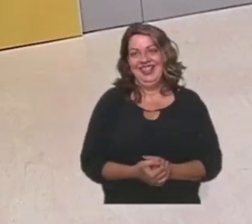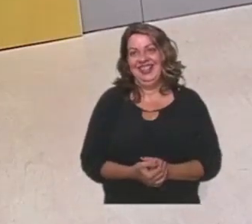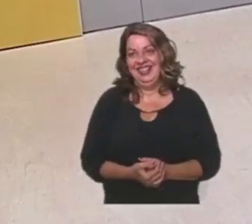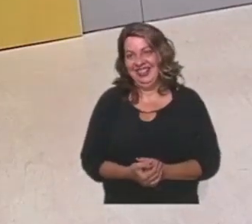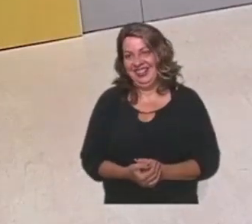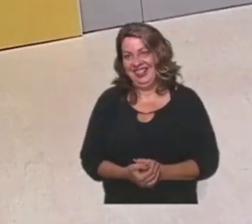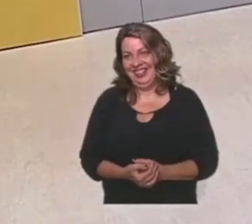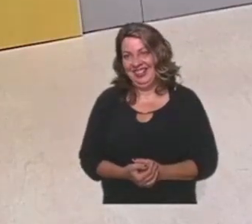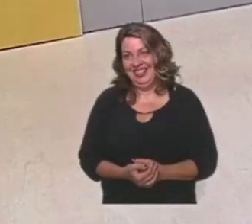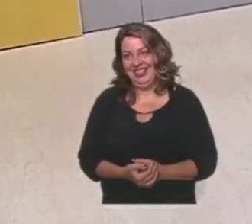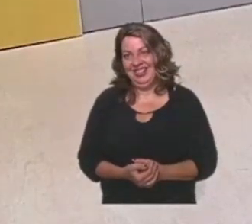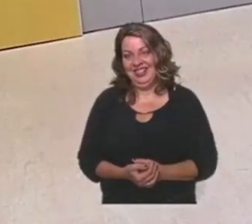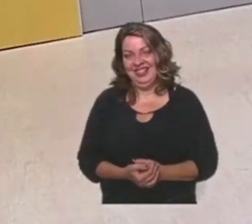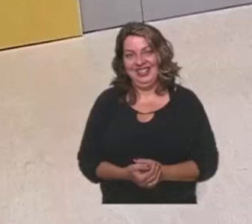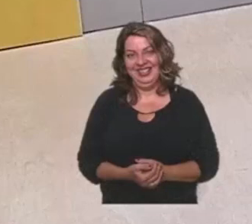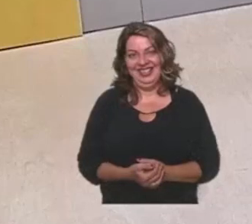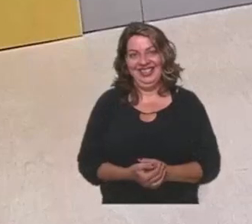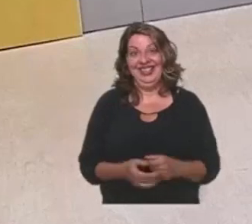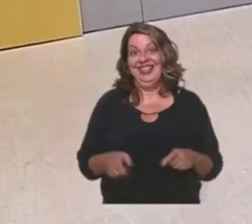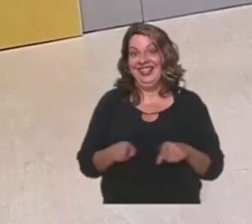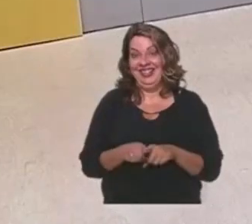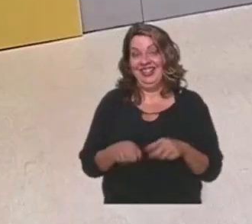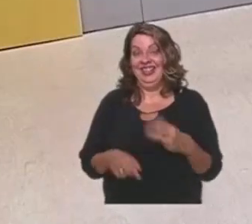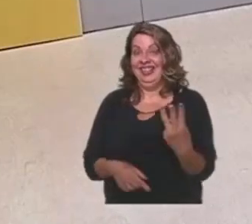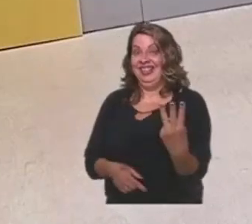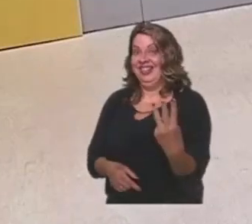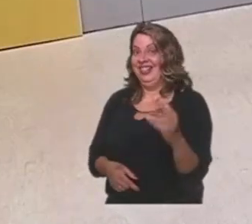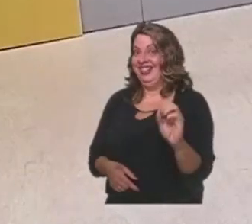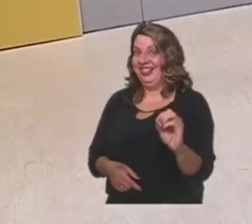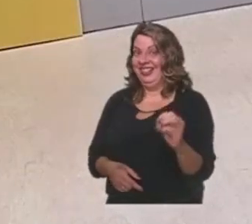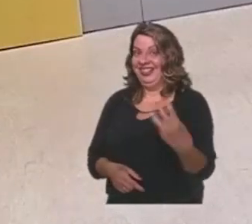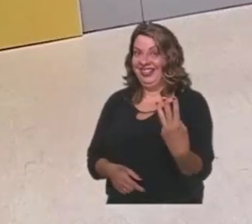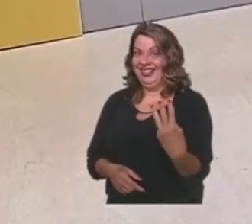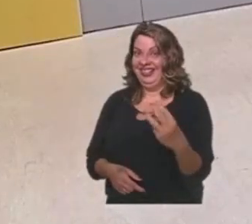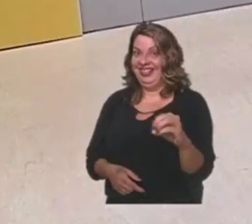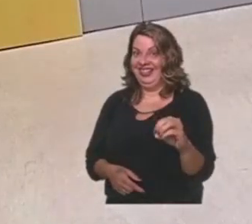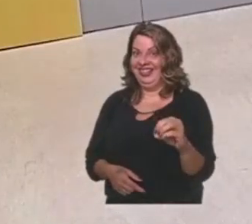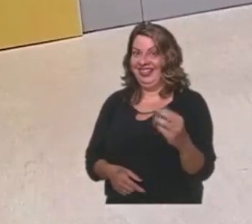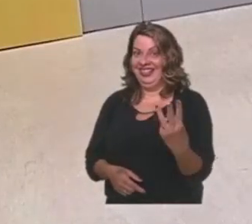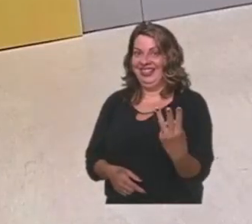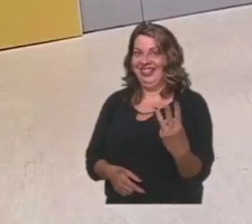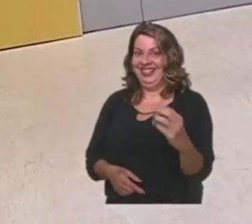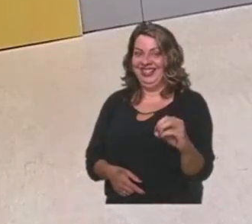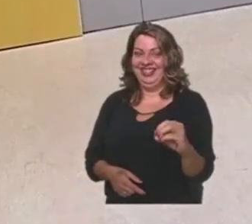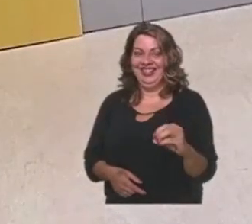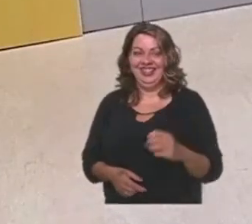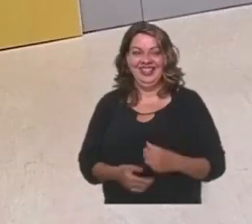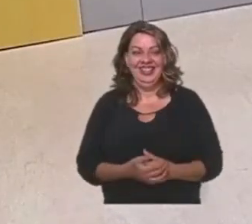3 é a bolinha da vez, 3. Sobe também a bolinha de número